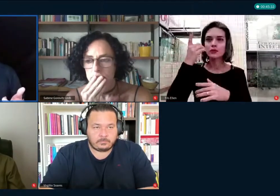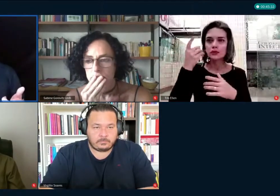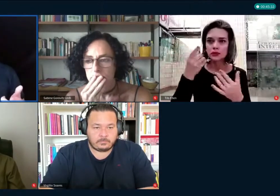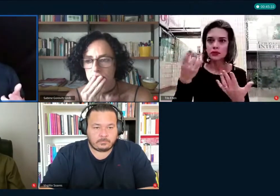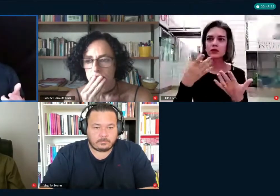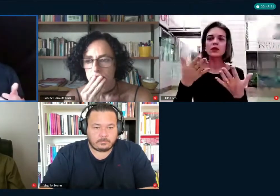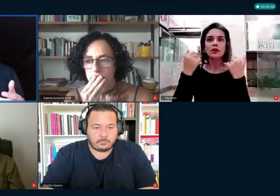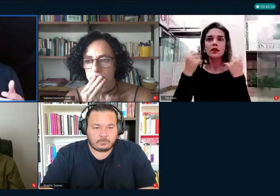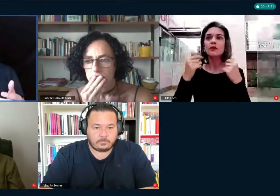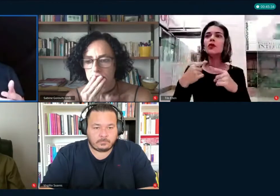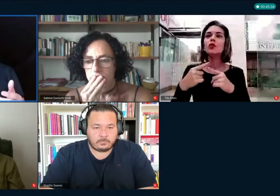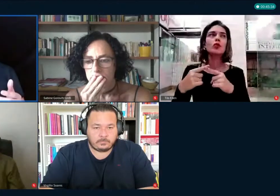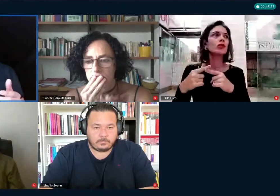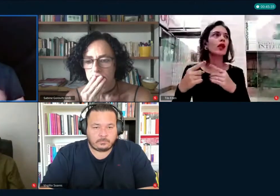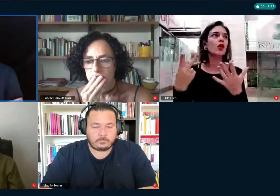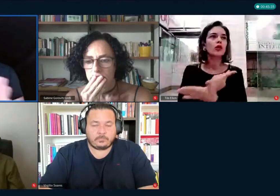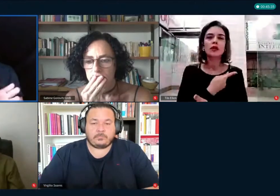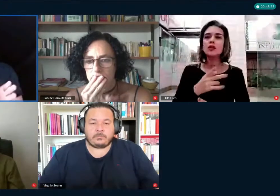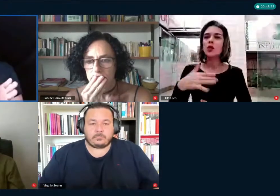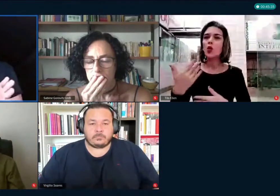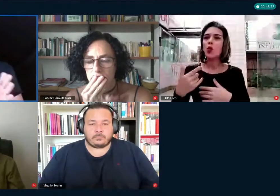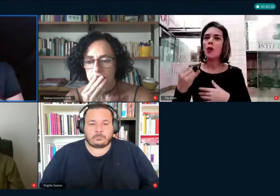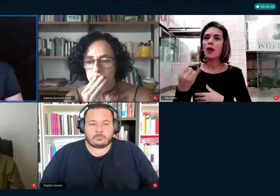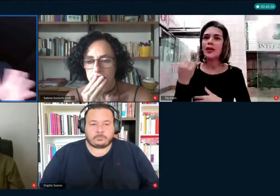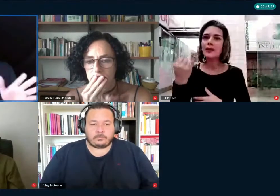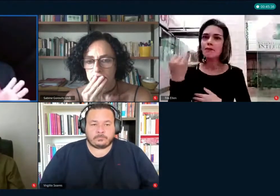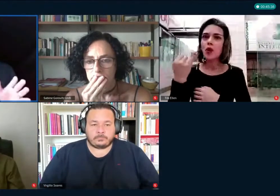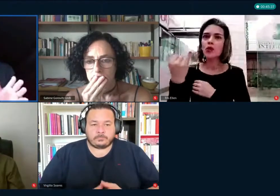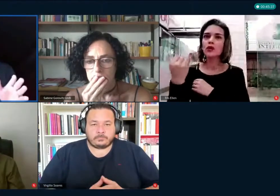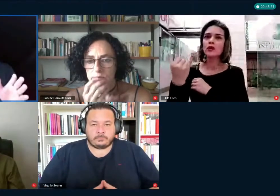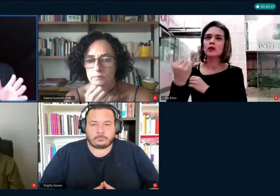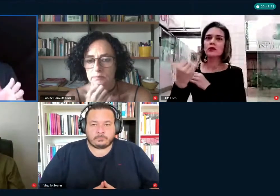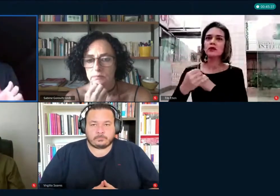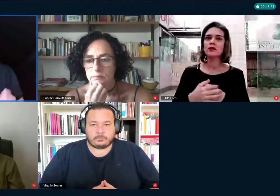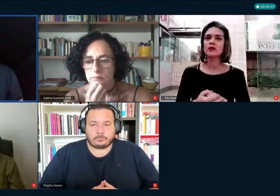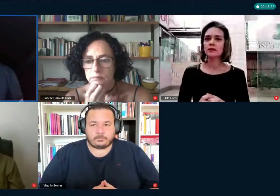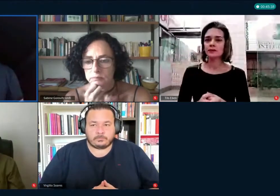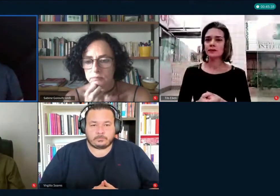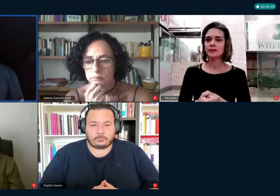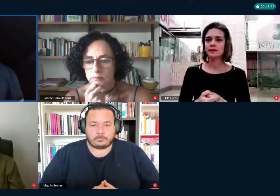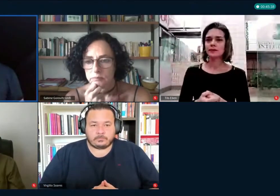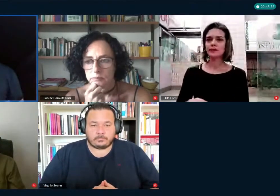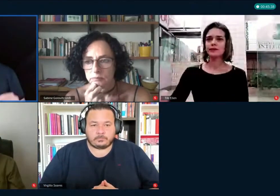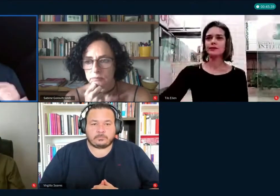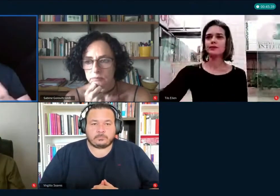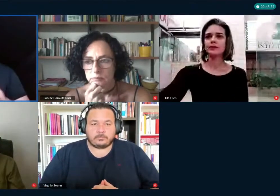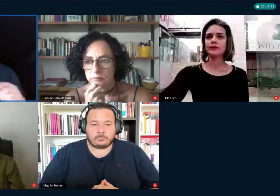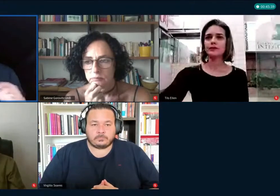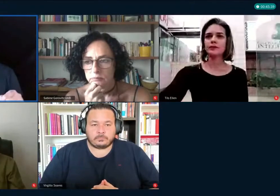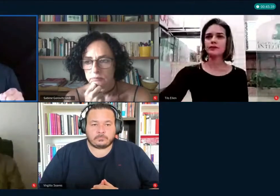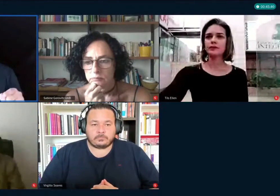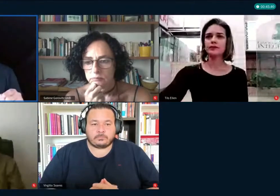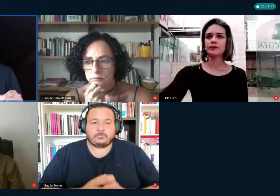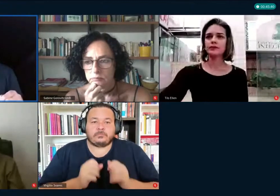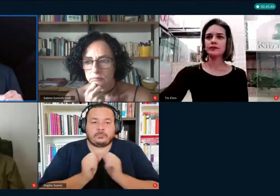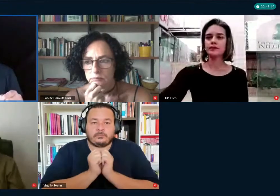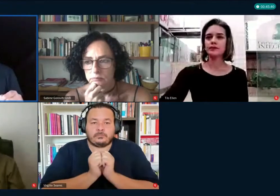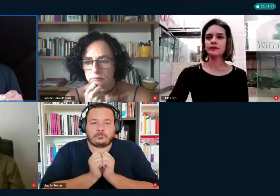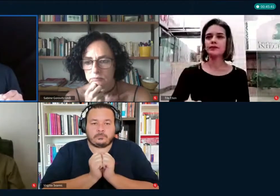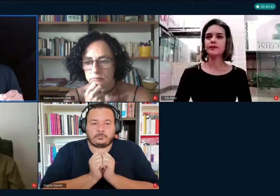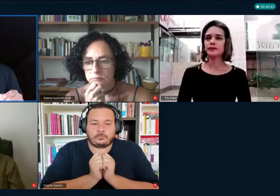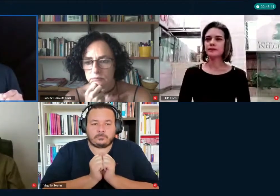tudo isso também. Porque a TV, ela pode demitir um intérprete, isso é óbvio, mas ela não pode descontinuar o trabalho